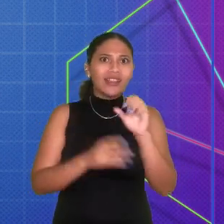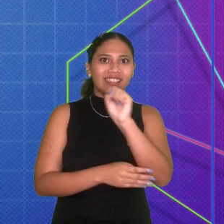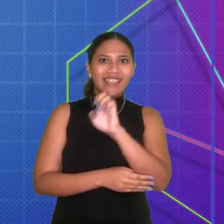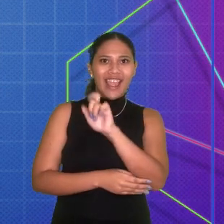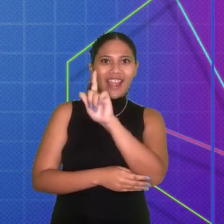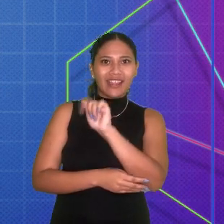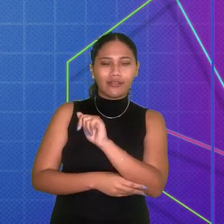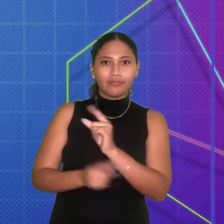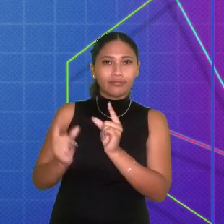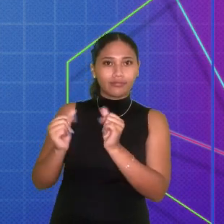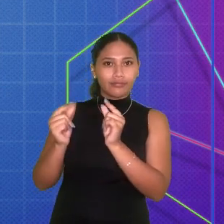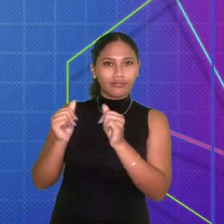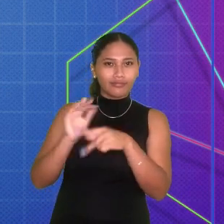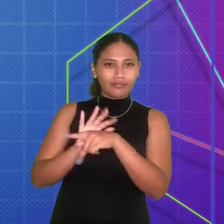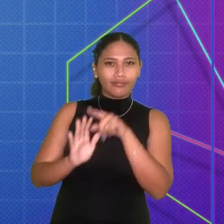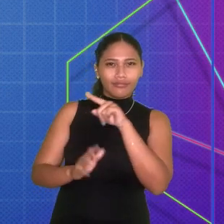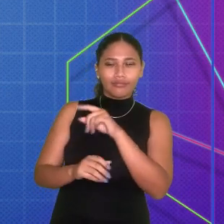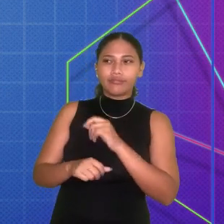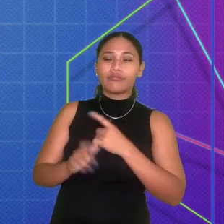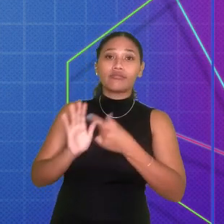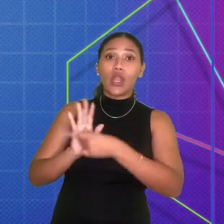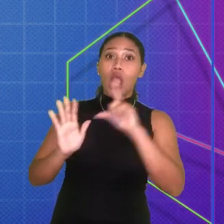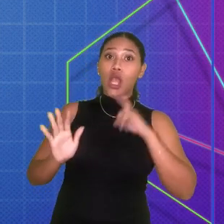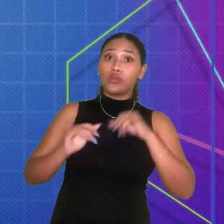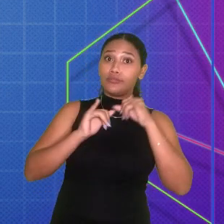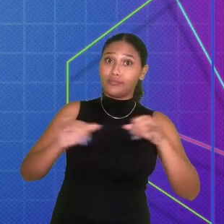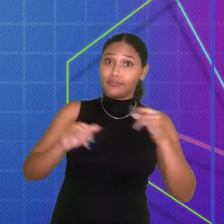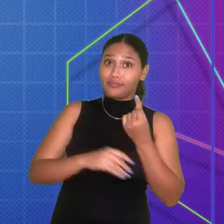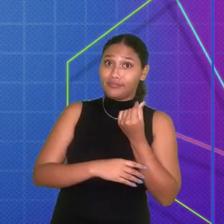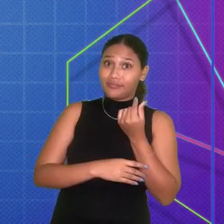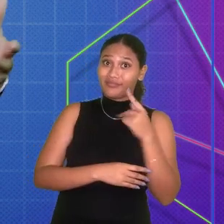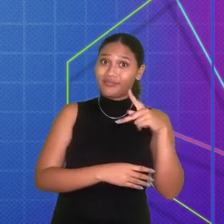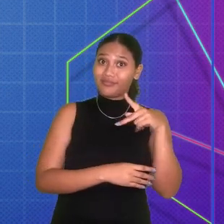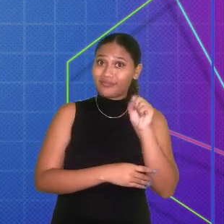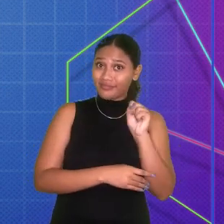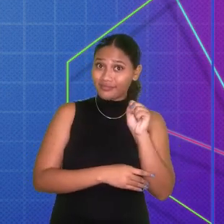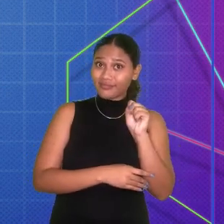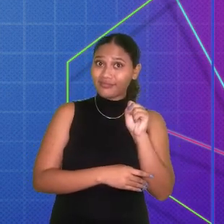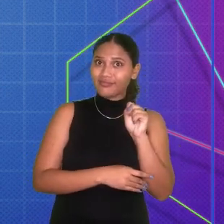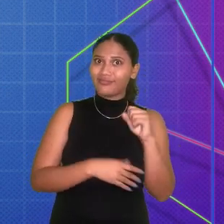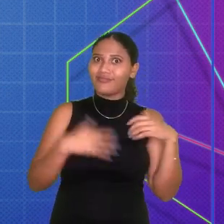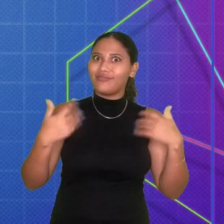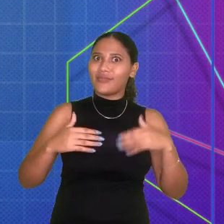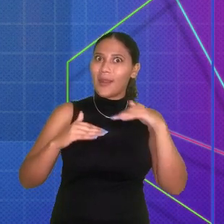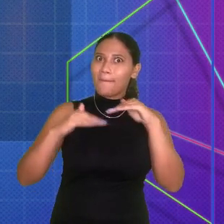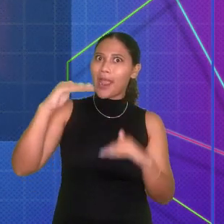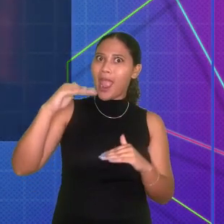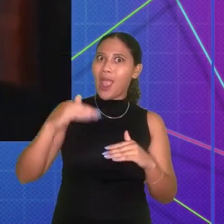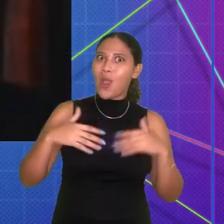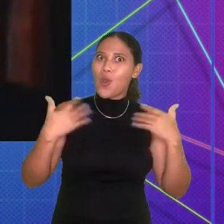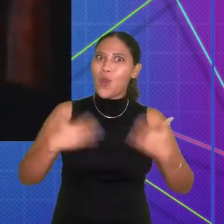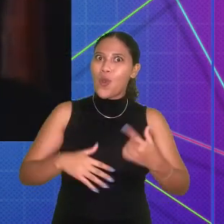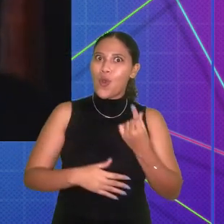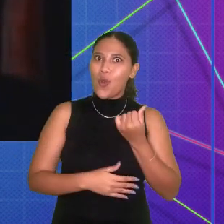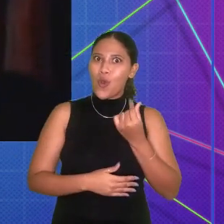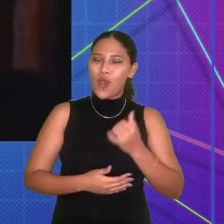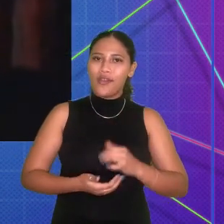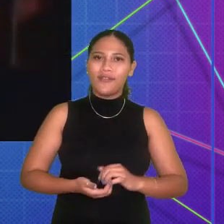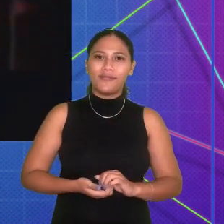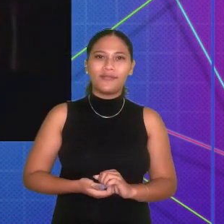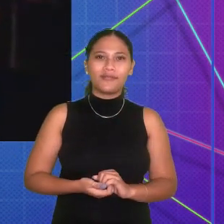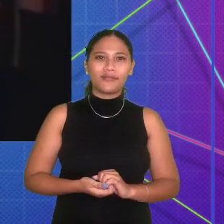anunciasse o valor do Saturn antes de divulgar o preço do PlayStation, mais barato que o concorrente.